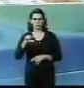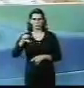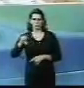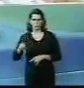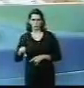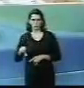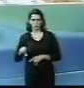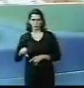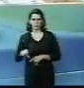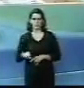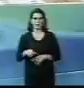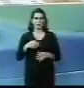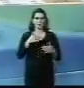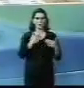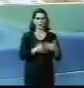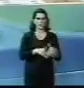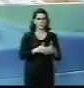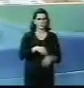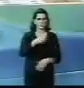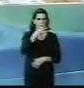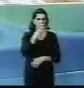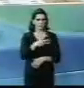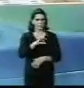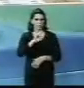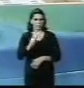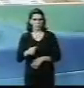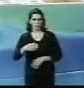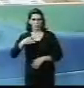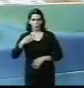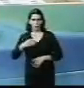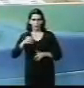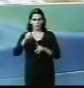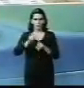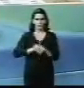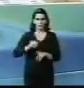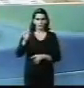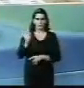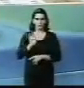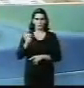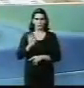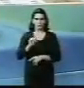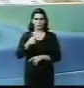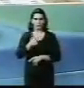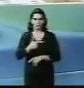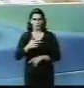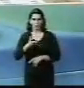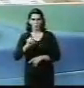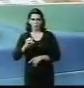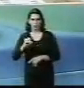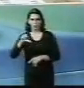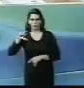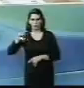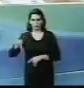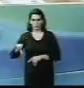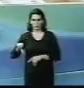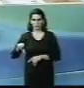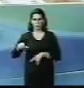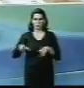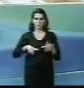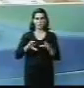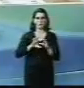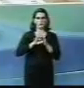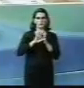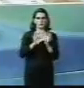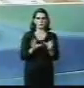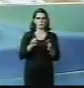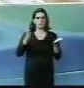fevereiro, certo? Então, fica aí para vocês lembrarem. E as orientações e as atividades estarão